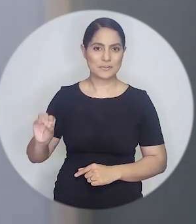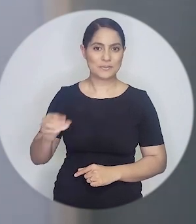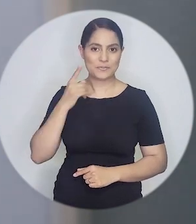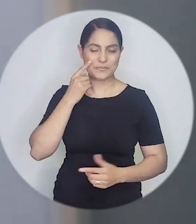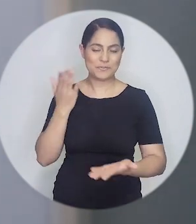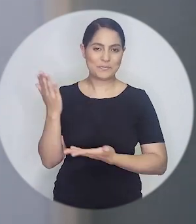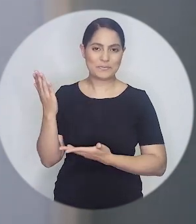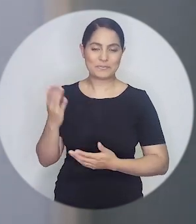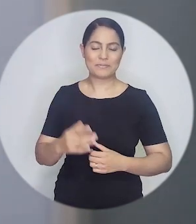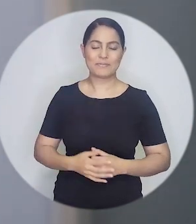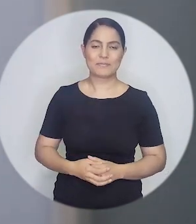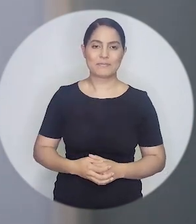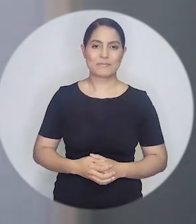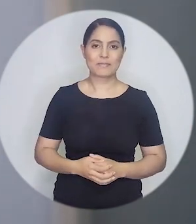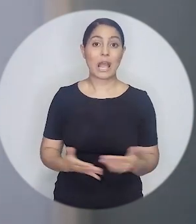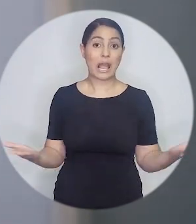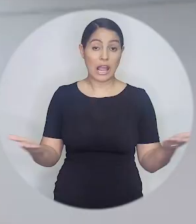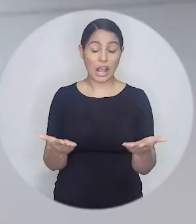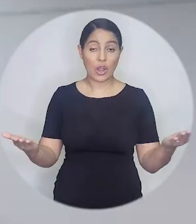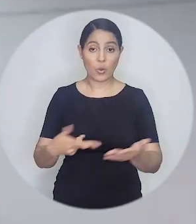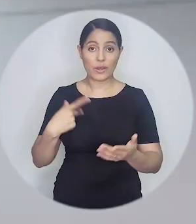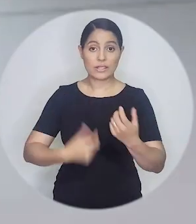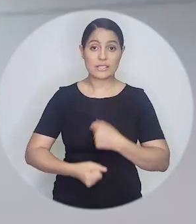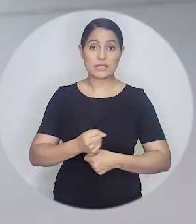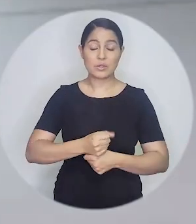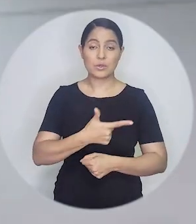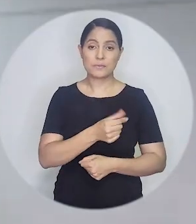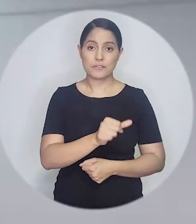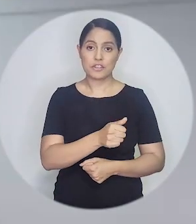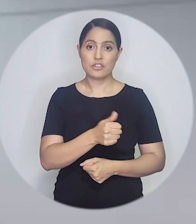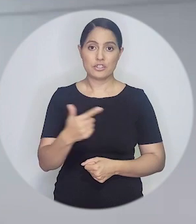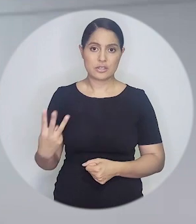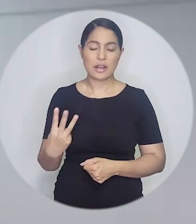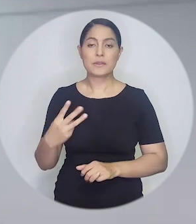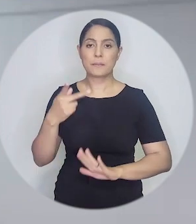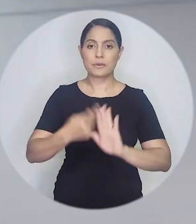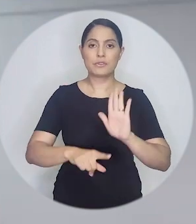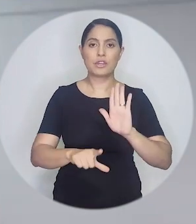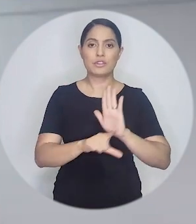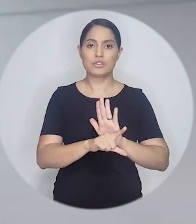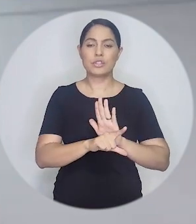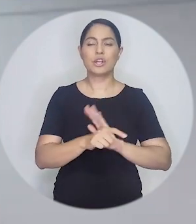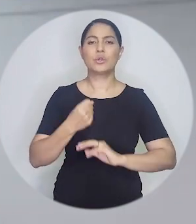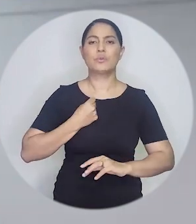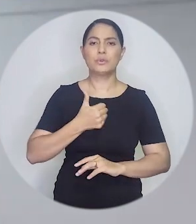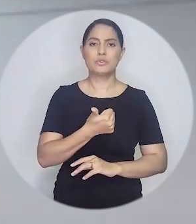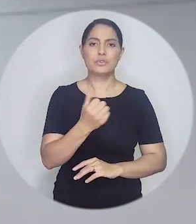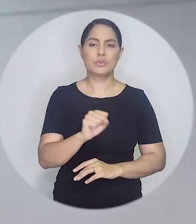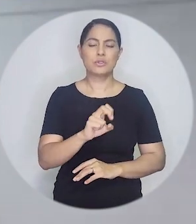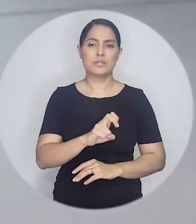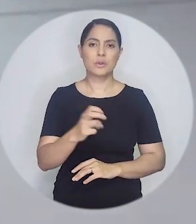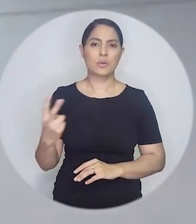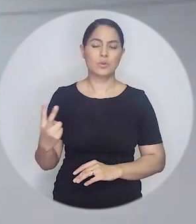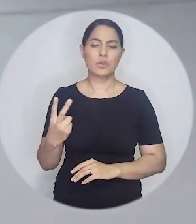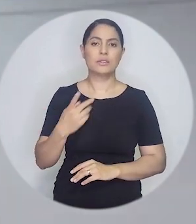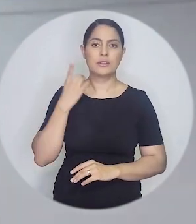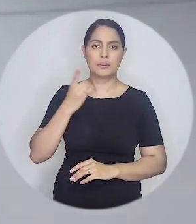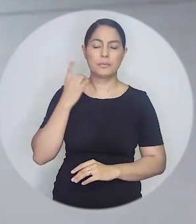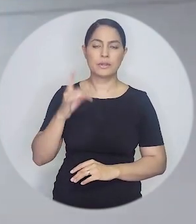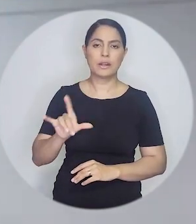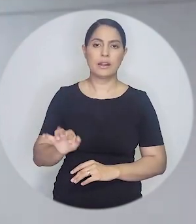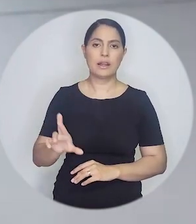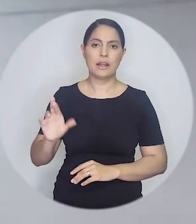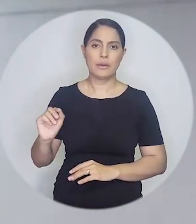Nacional, Cristiane Damasceno. Acompanhe. O nosso pleno agora em 2023 aprovou o projeto de lei que se tornou 1852